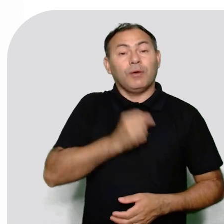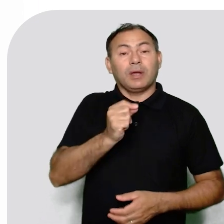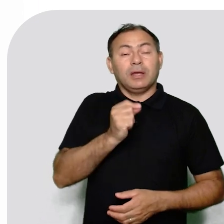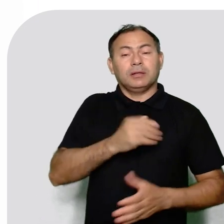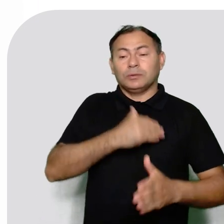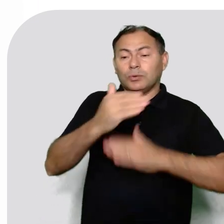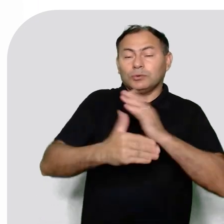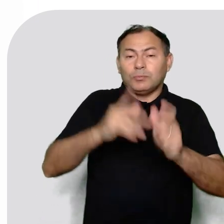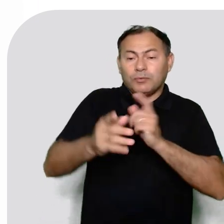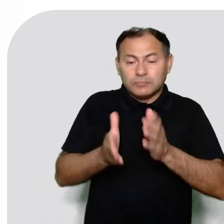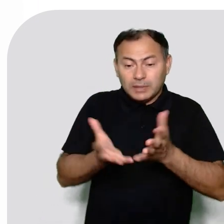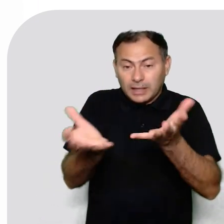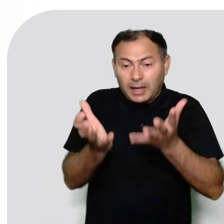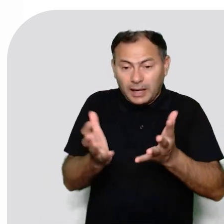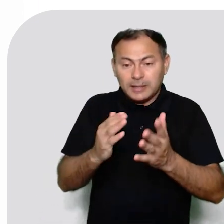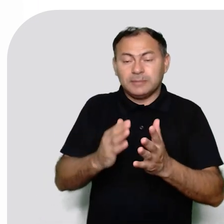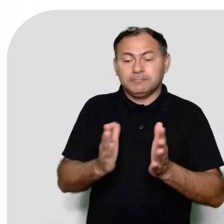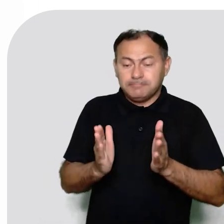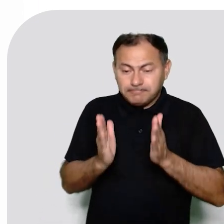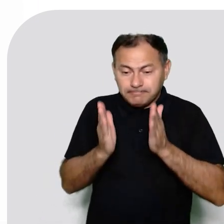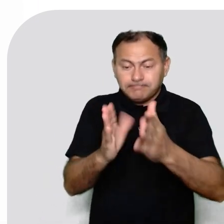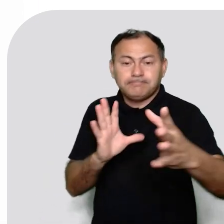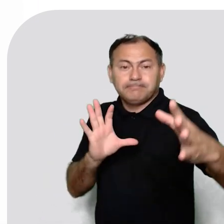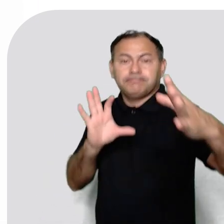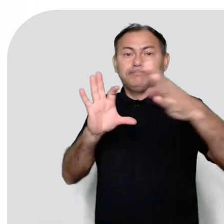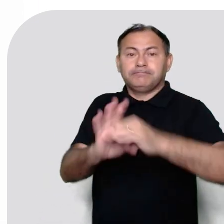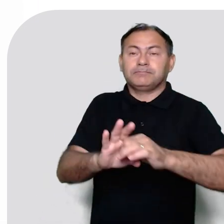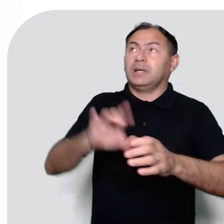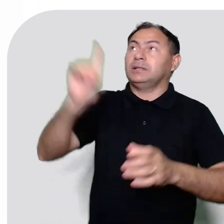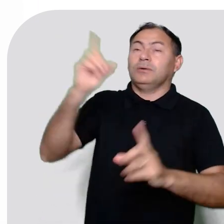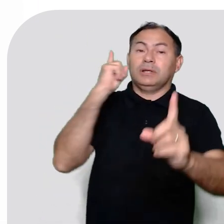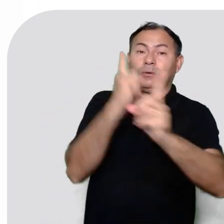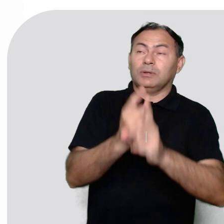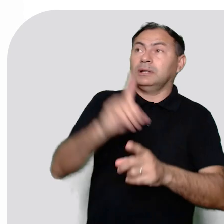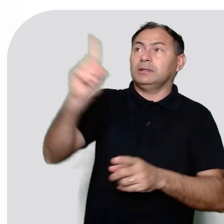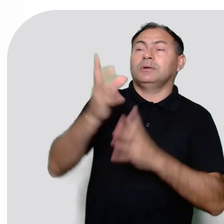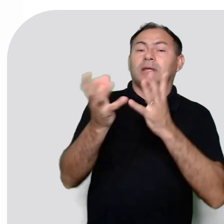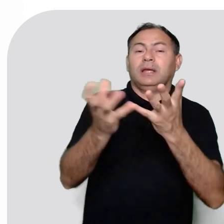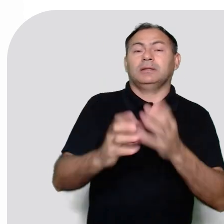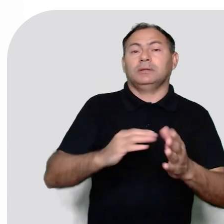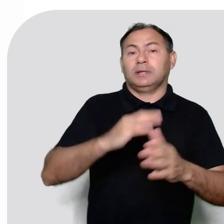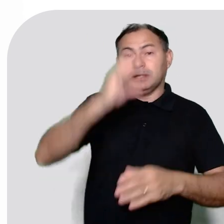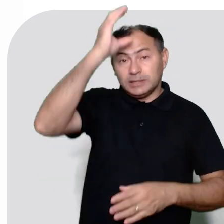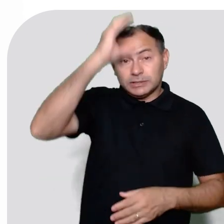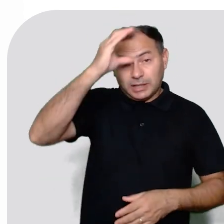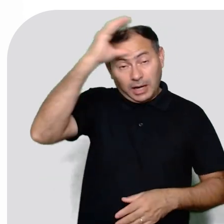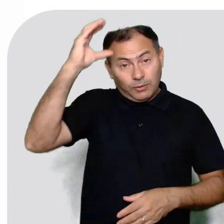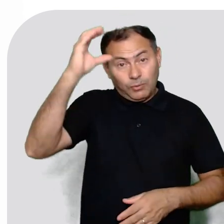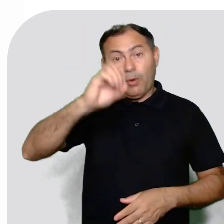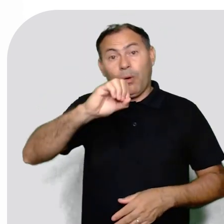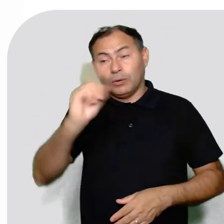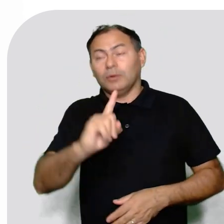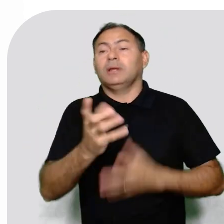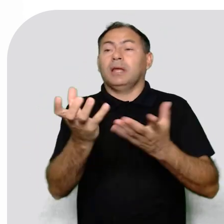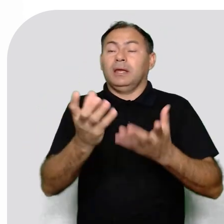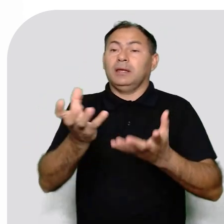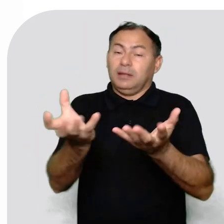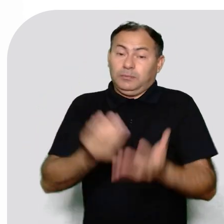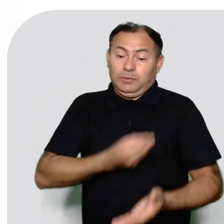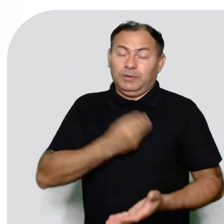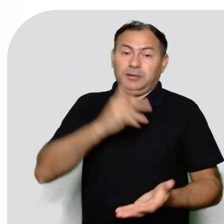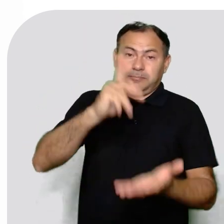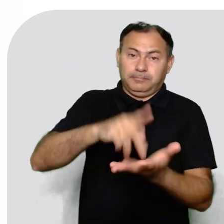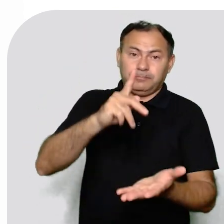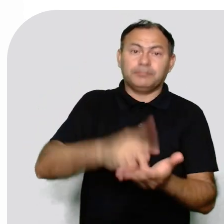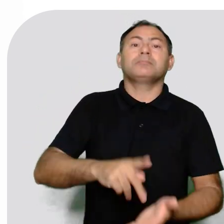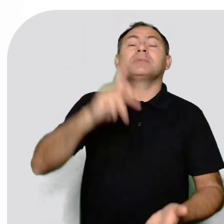toda a humanidade, cristão ou não, ela tende para Deus, porque ela tende para a